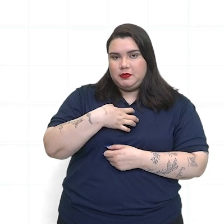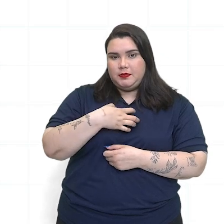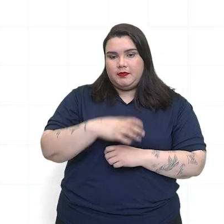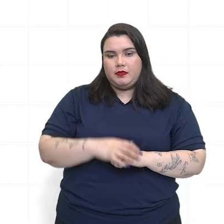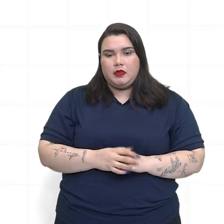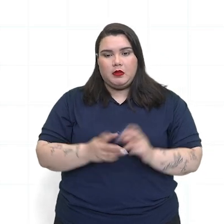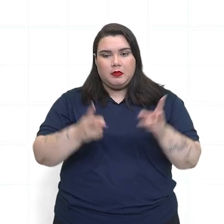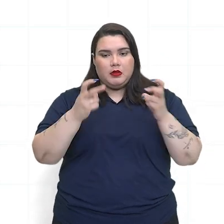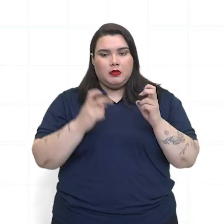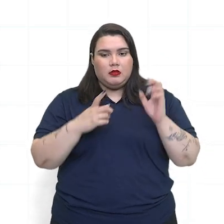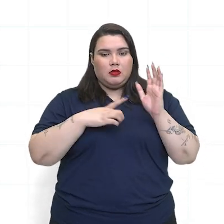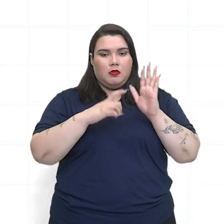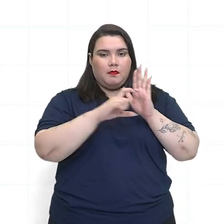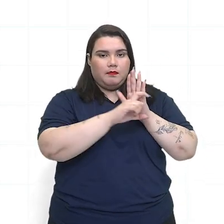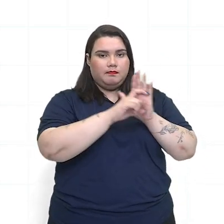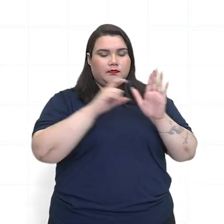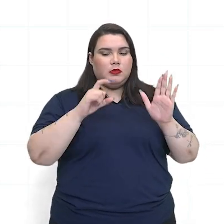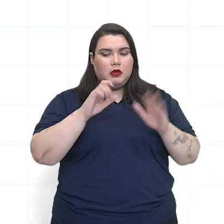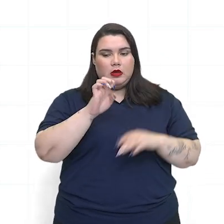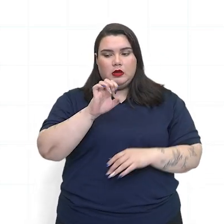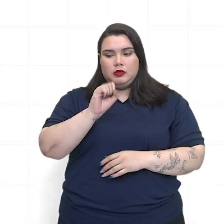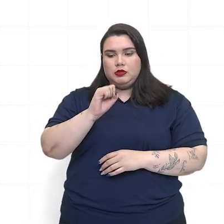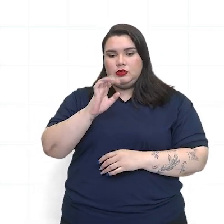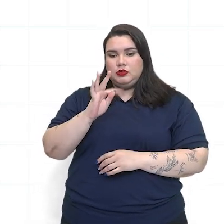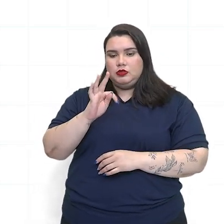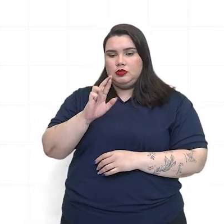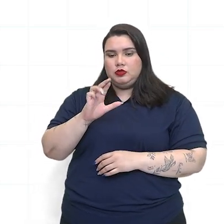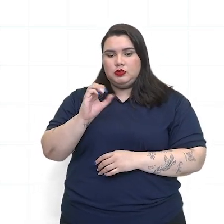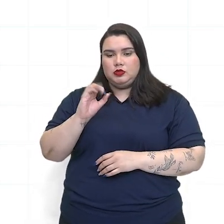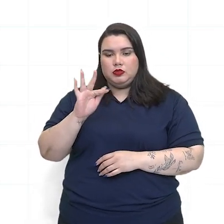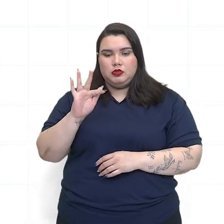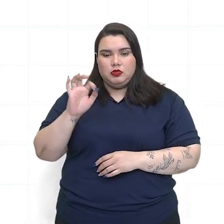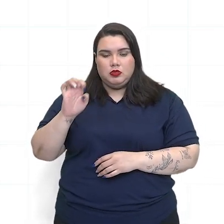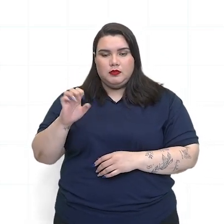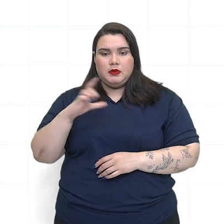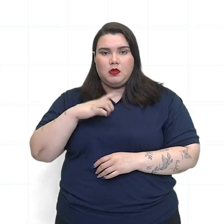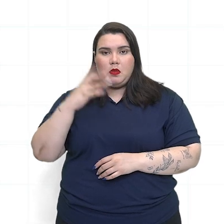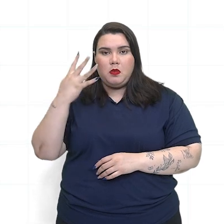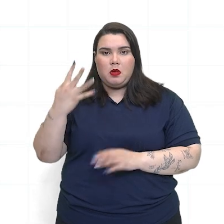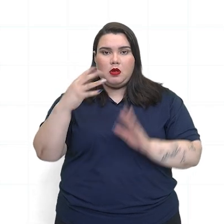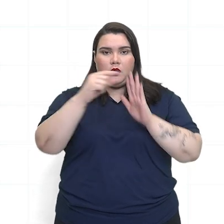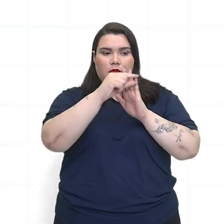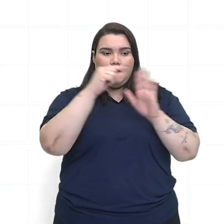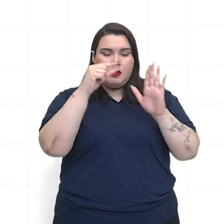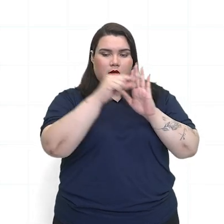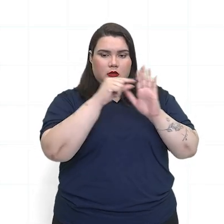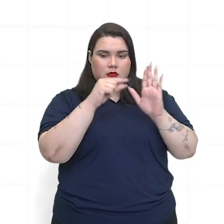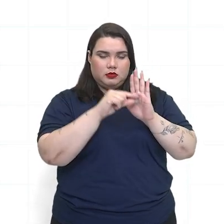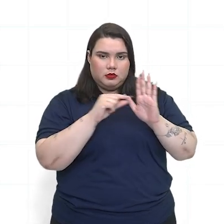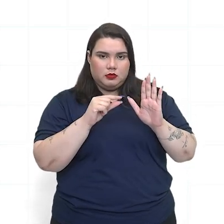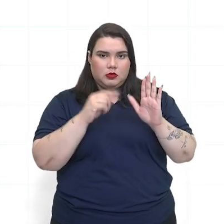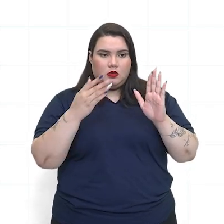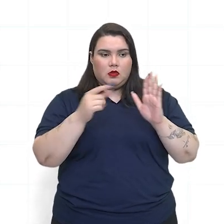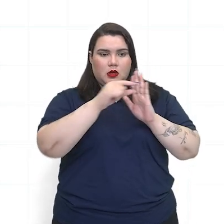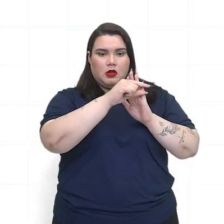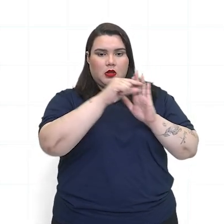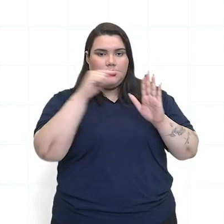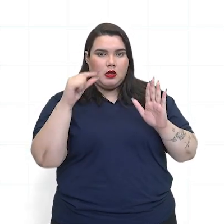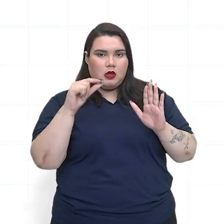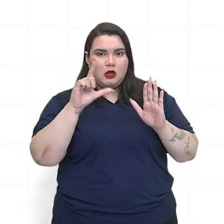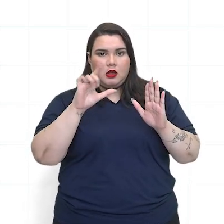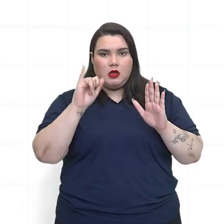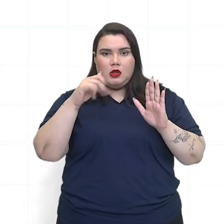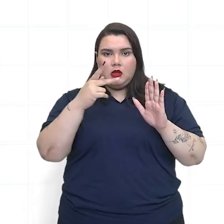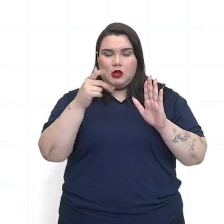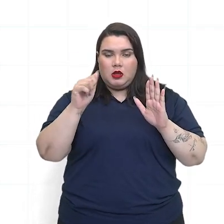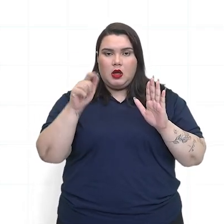uma estrofe aí, ó. A estrofe, ela é composta por 4 versos. Cada linha dessa que vocês estão vendo é